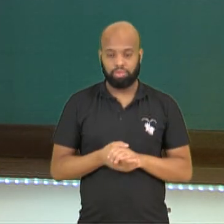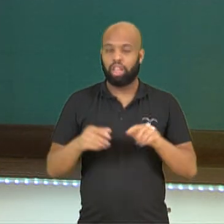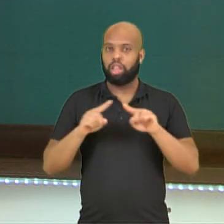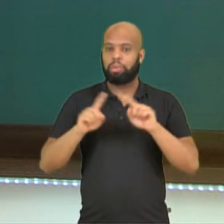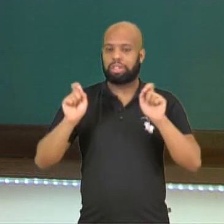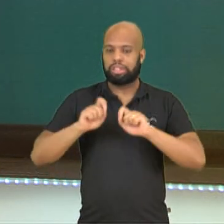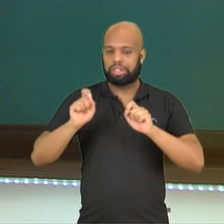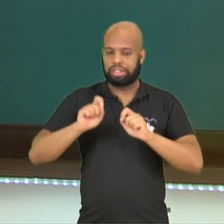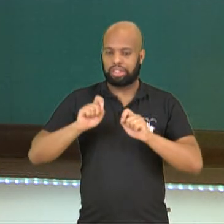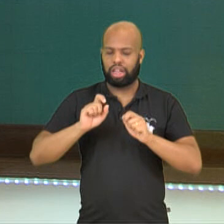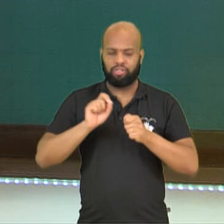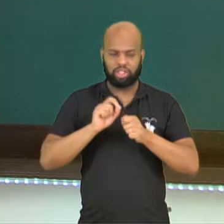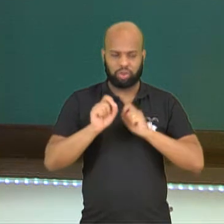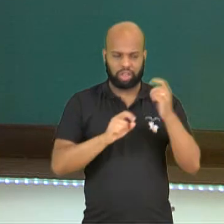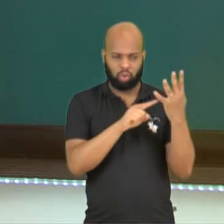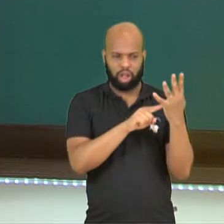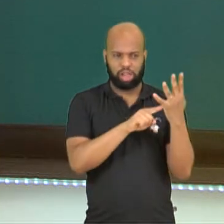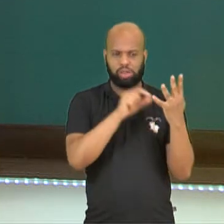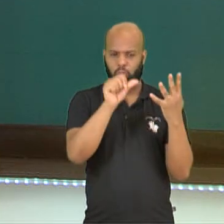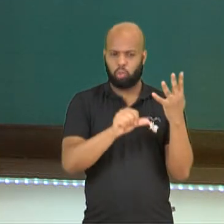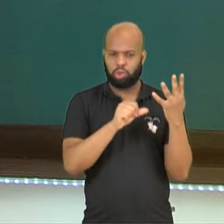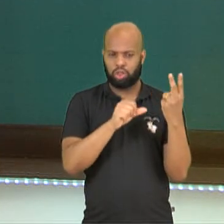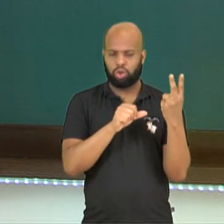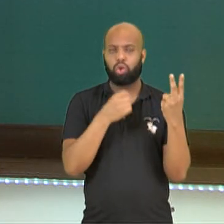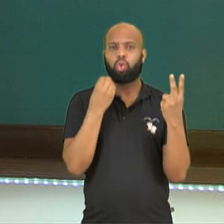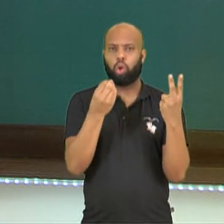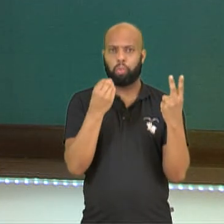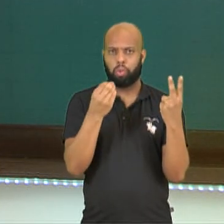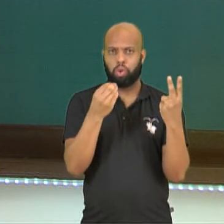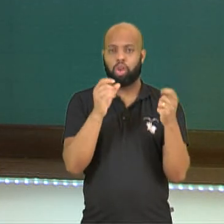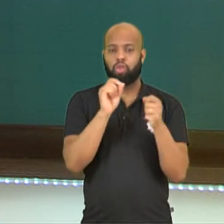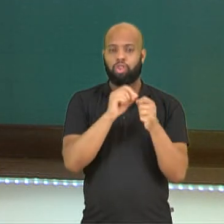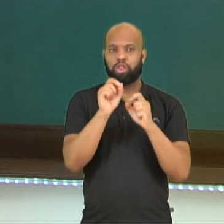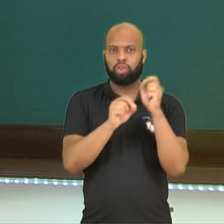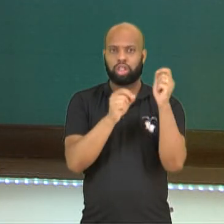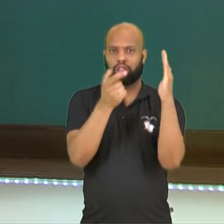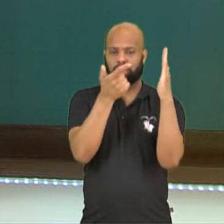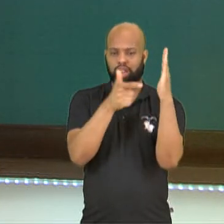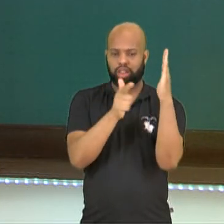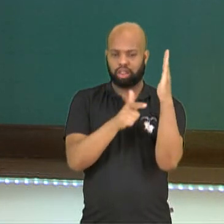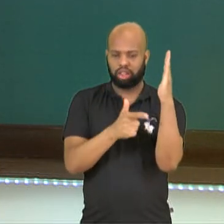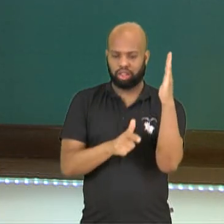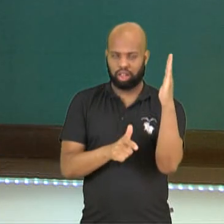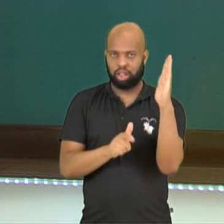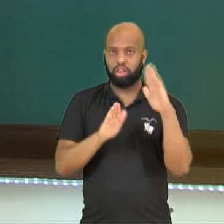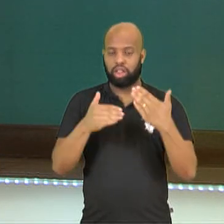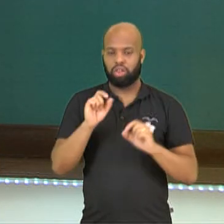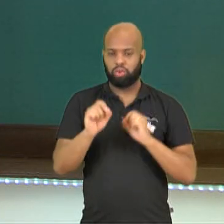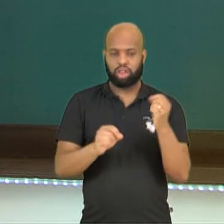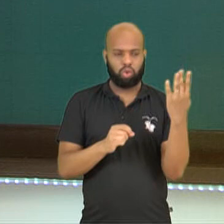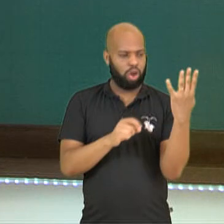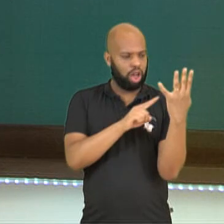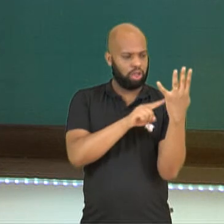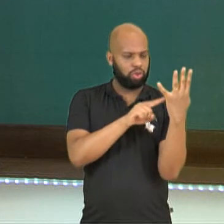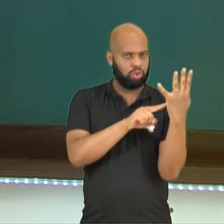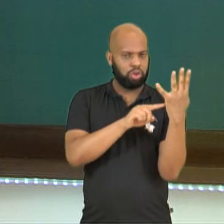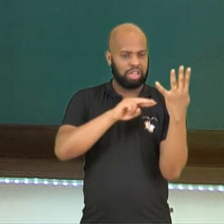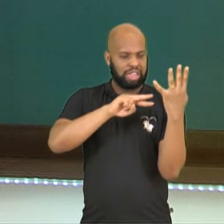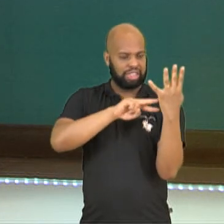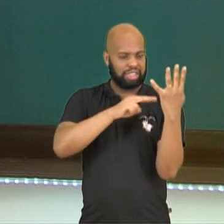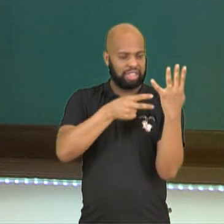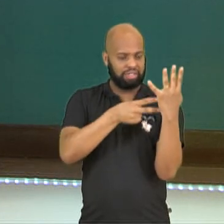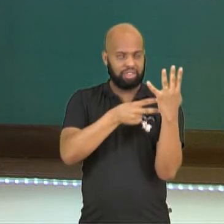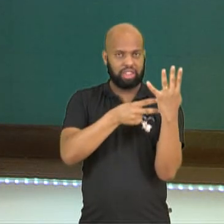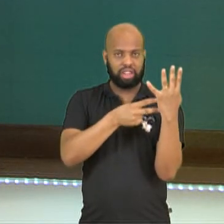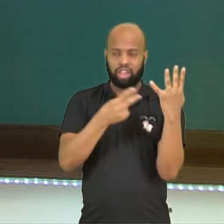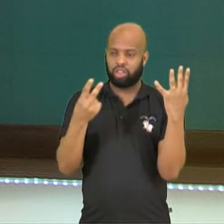posso transformar o 4 em 2, fatorando ele, né? O 4 é a mesma coisa que 2 ao quadrado.